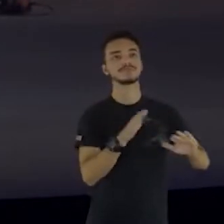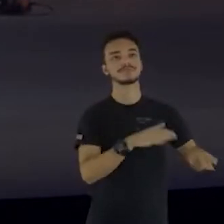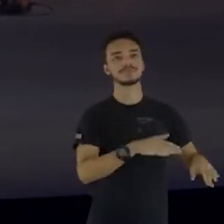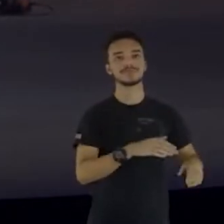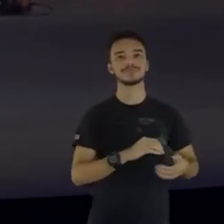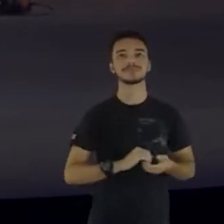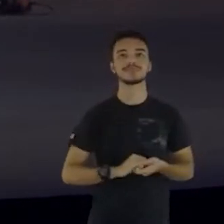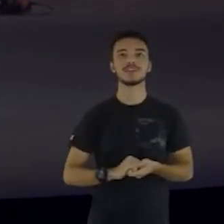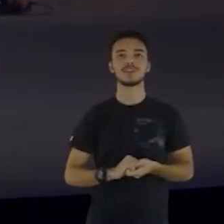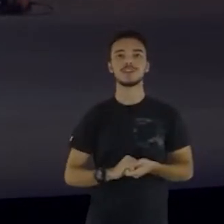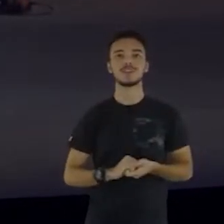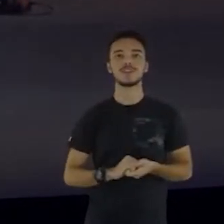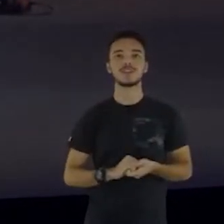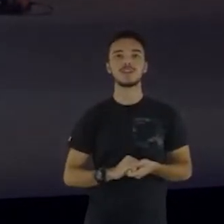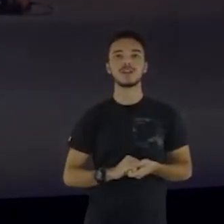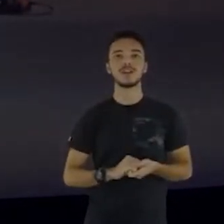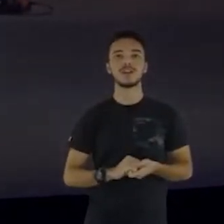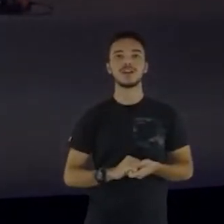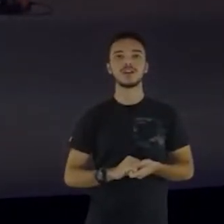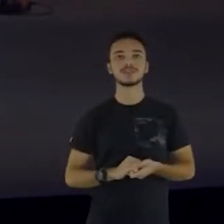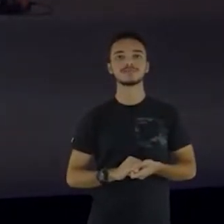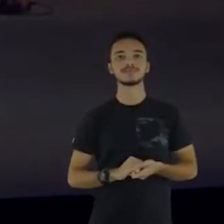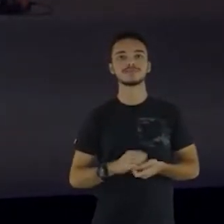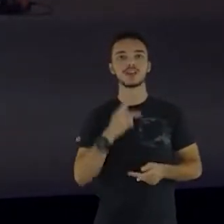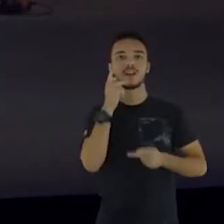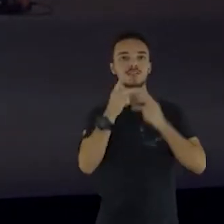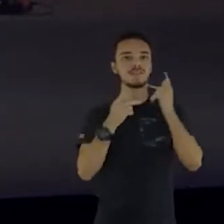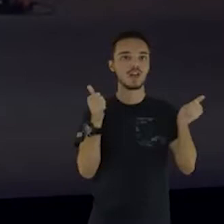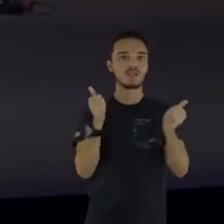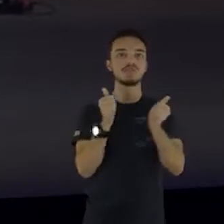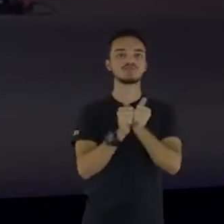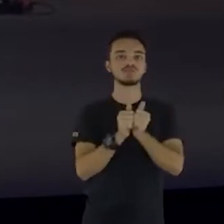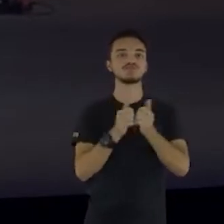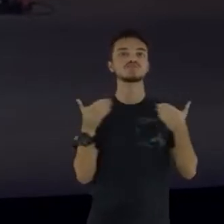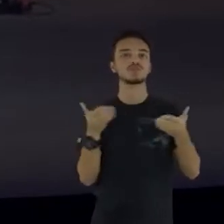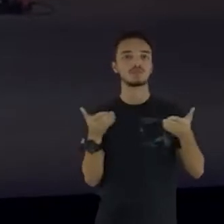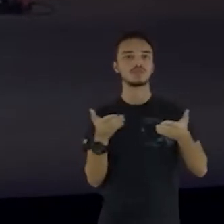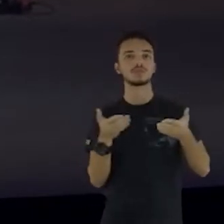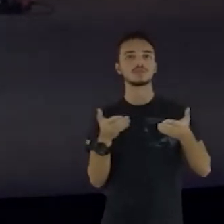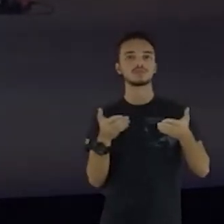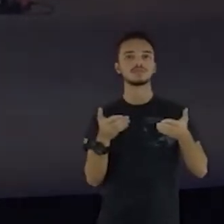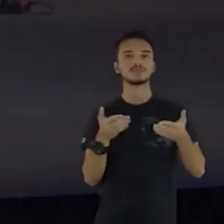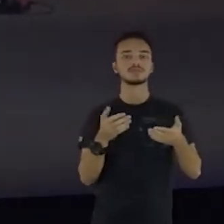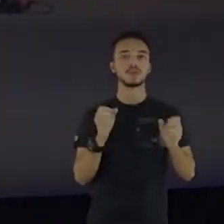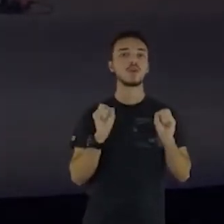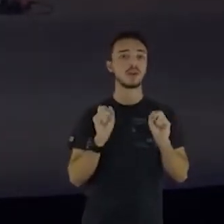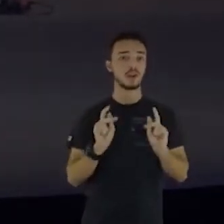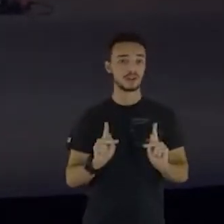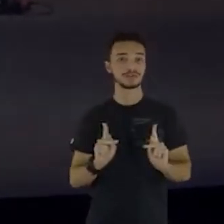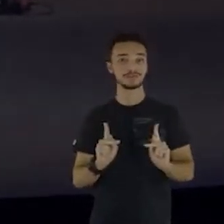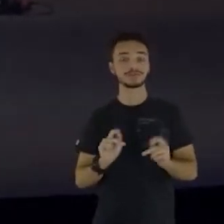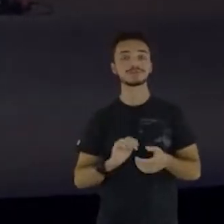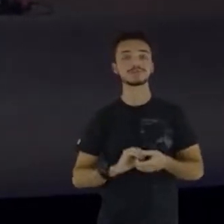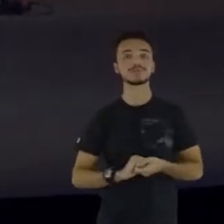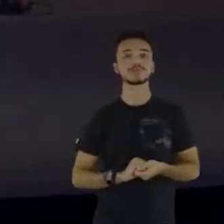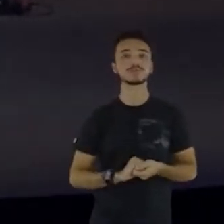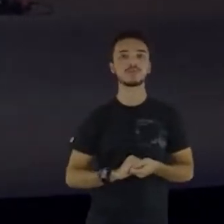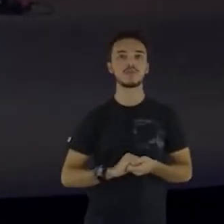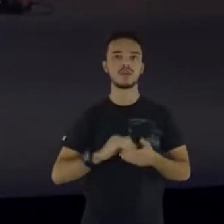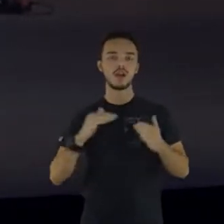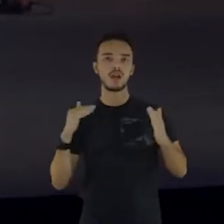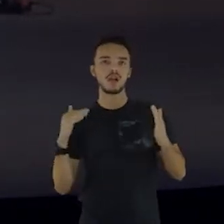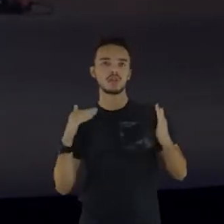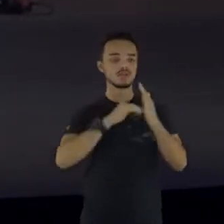você repetir algumas palavras desse texto, beleza? Está comigo aí sim ou não? Então vamos lá, até